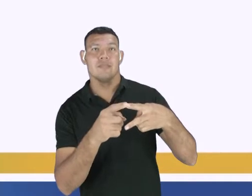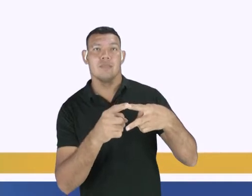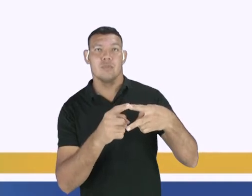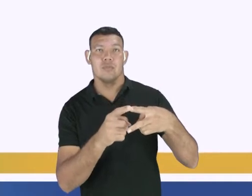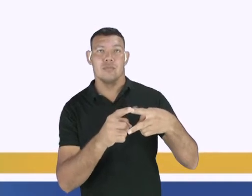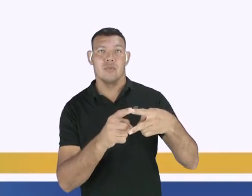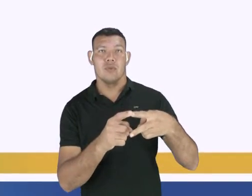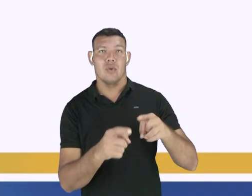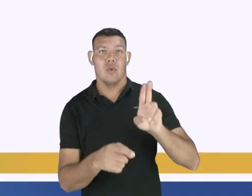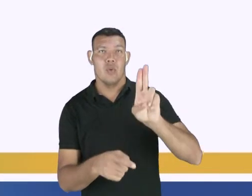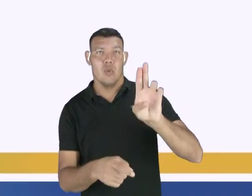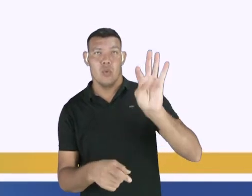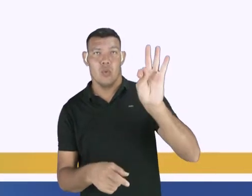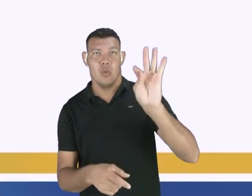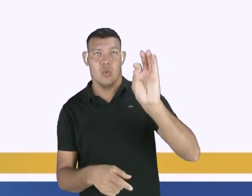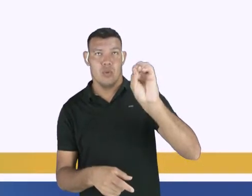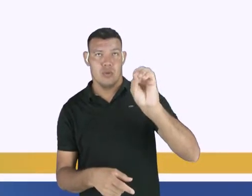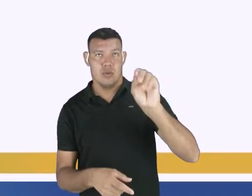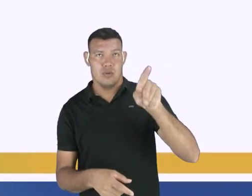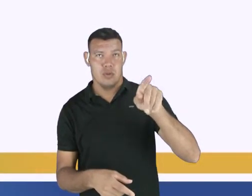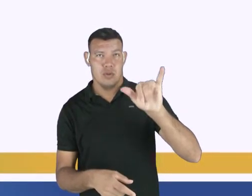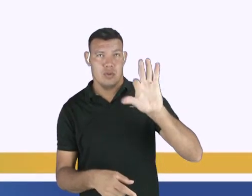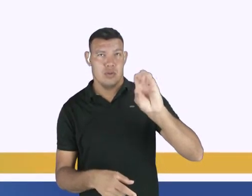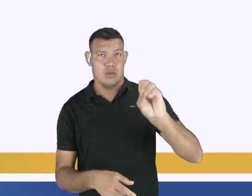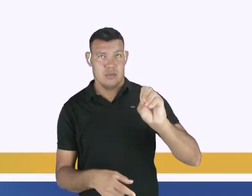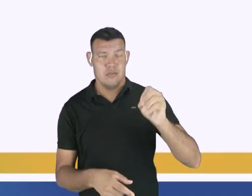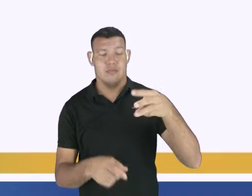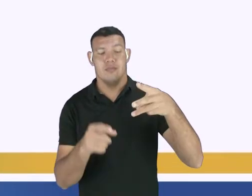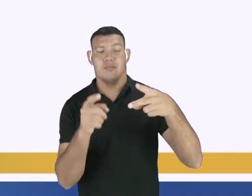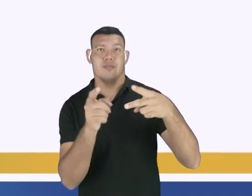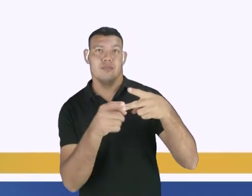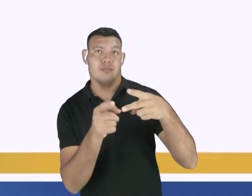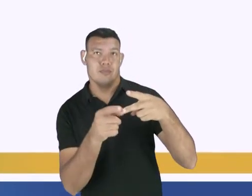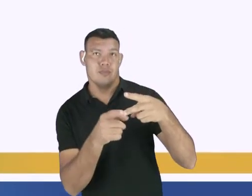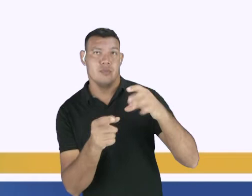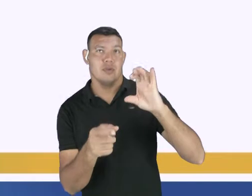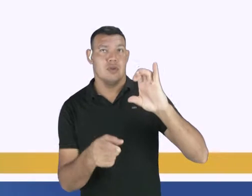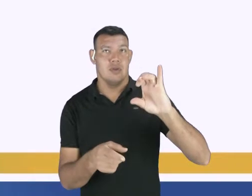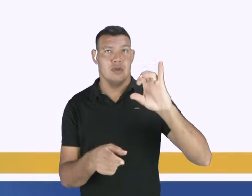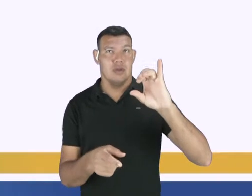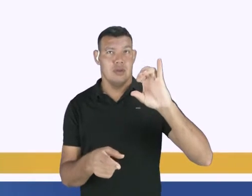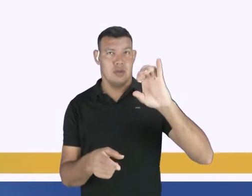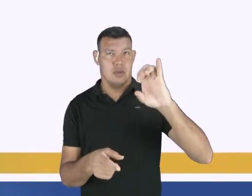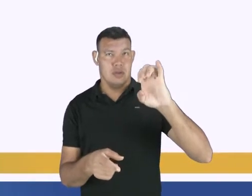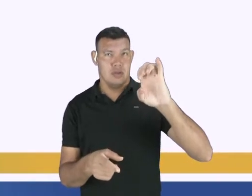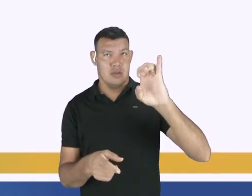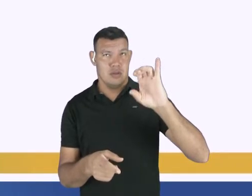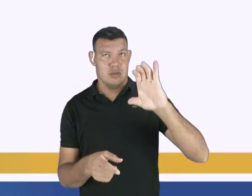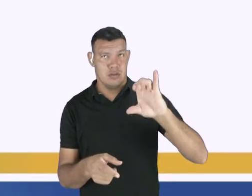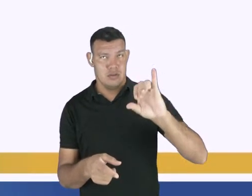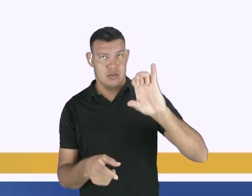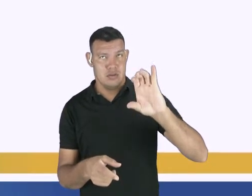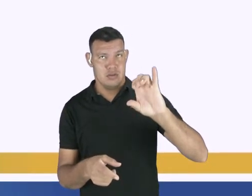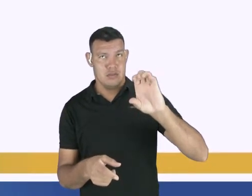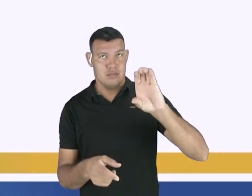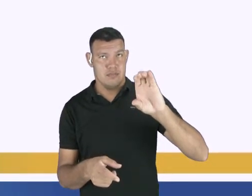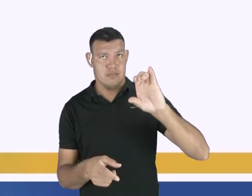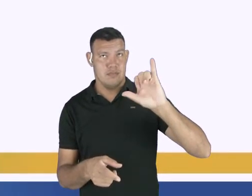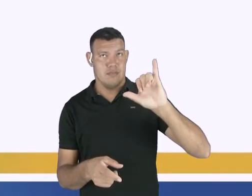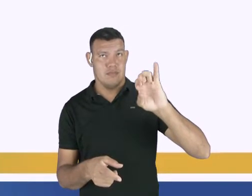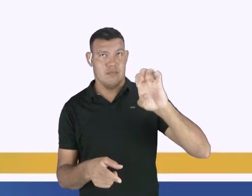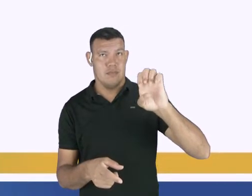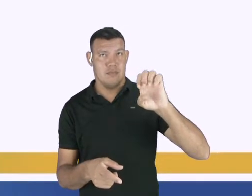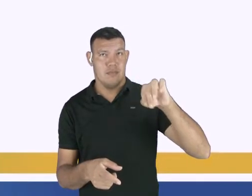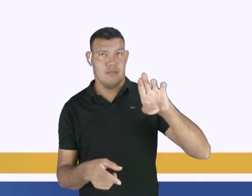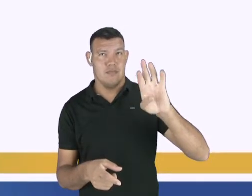científico. Aí vamos lá, ver qual é a distinção de cada um dos dois. A gente já viu geral que o socialismo ele vem